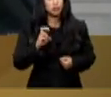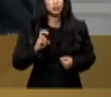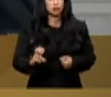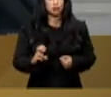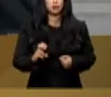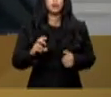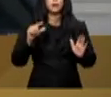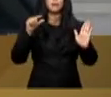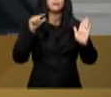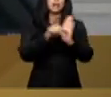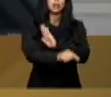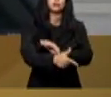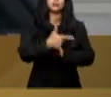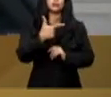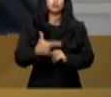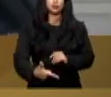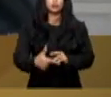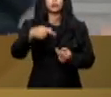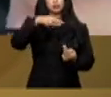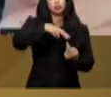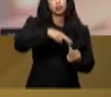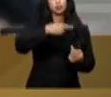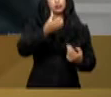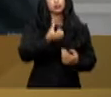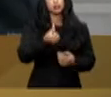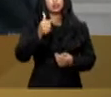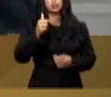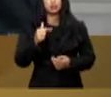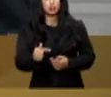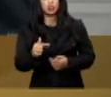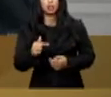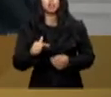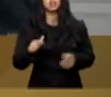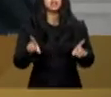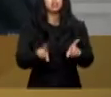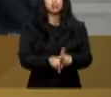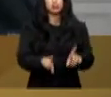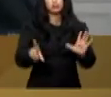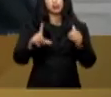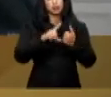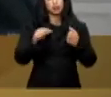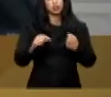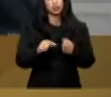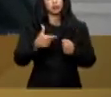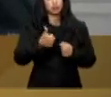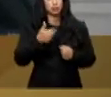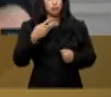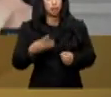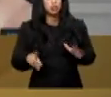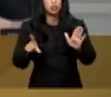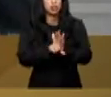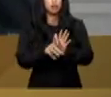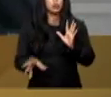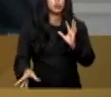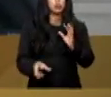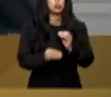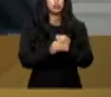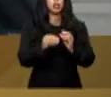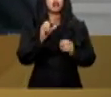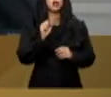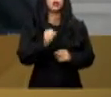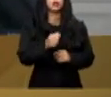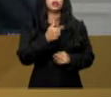2º, inciso 7º, A e B da Constituição e do próprio artigo 13 da Lei Complementar 87 de